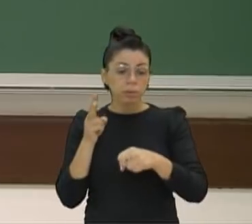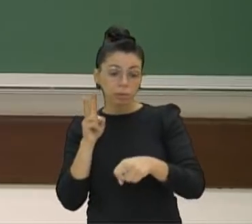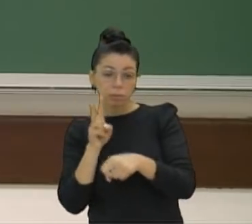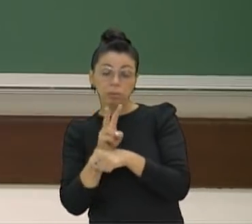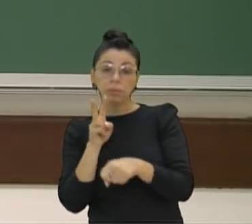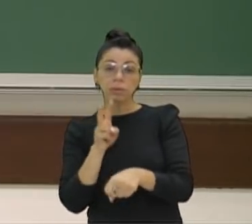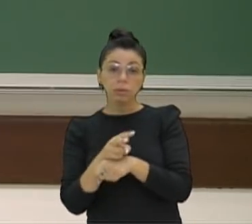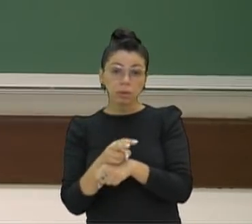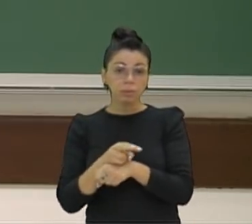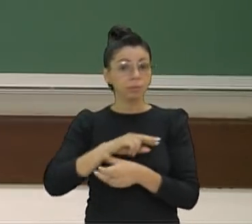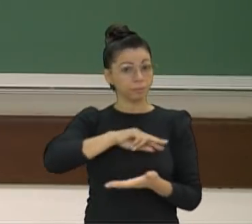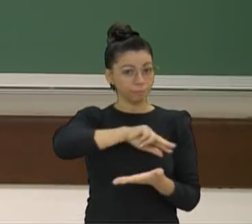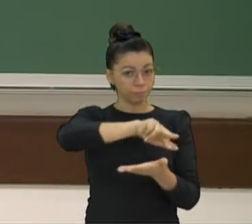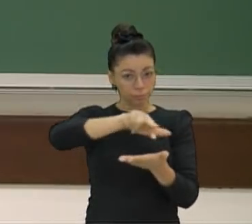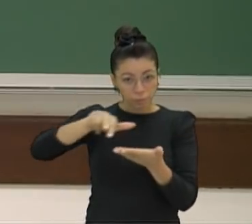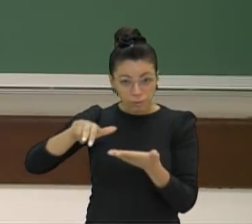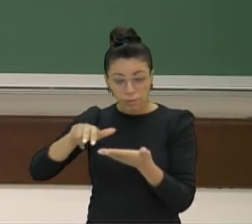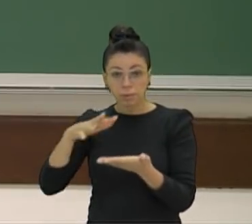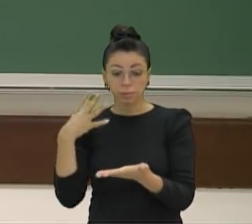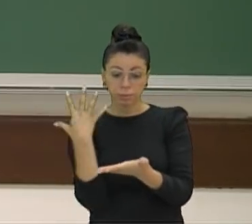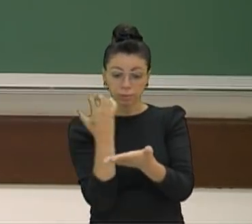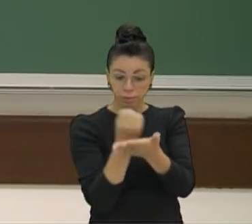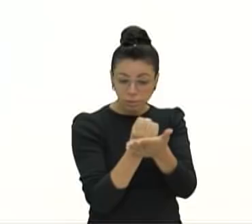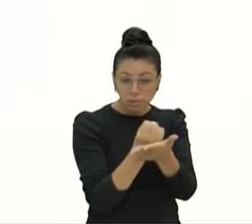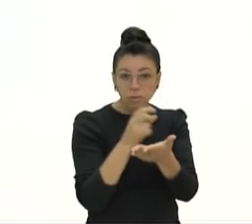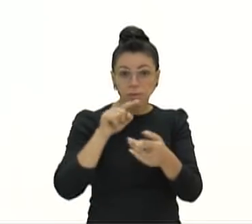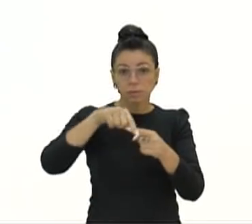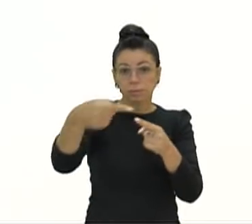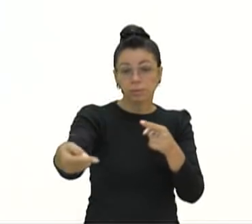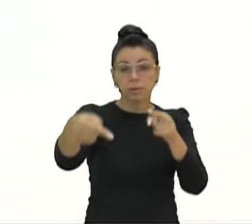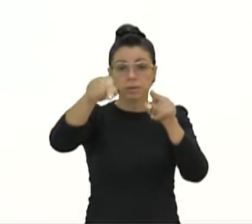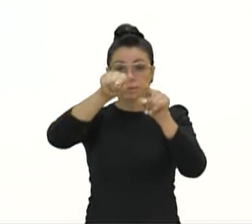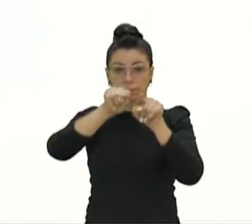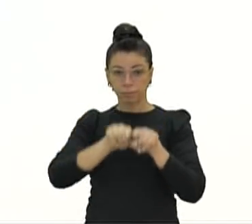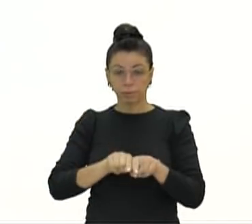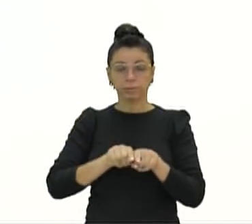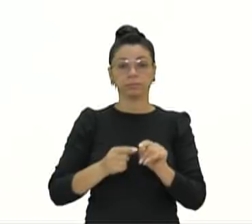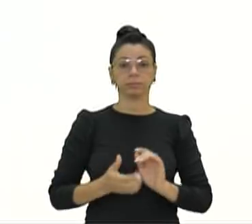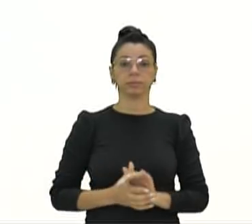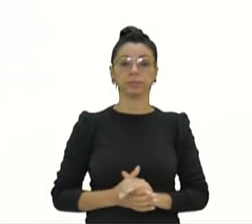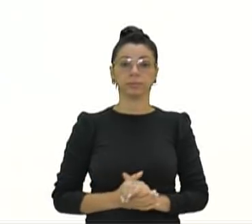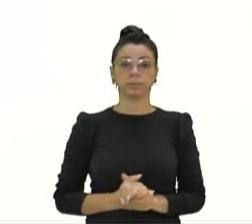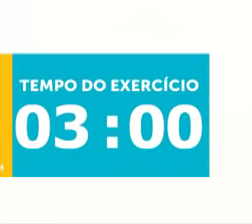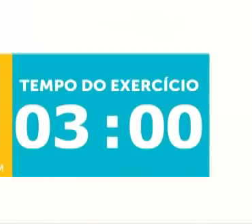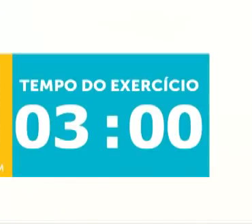precisa ter? São vários. Anota aí e a gente já volta aqui para fazer a correção.